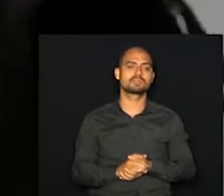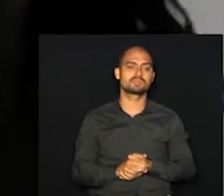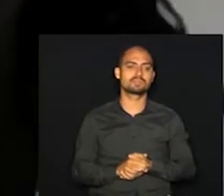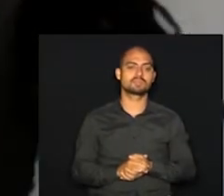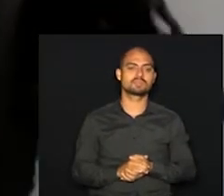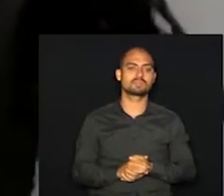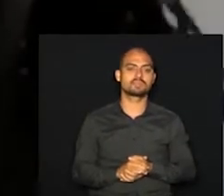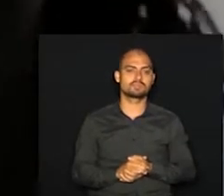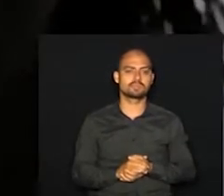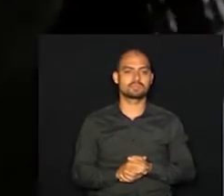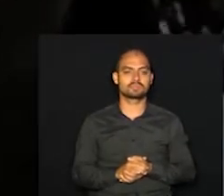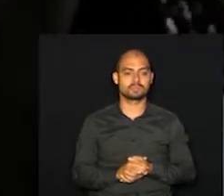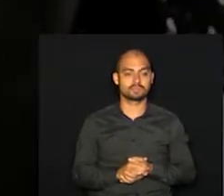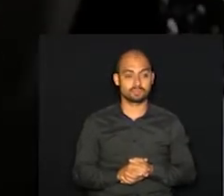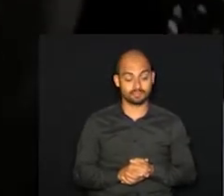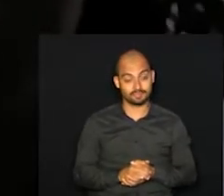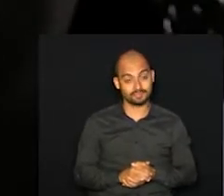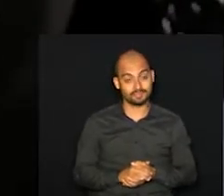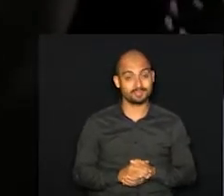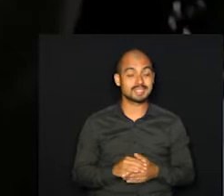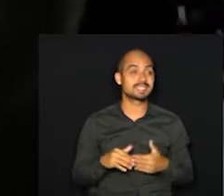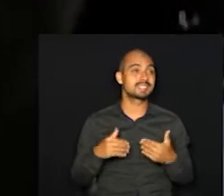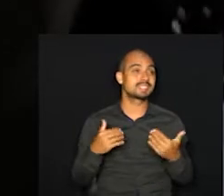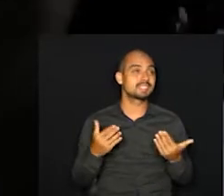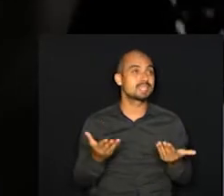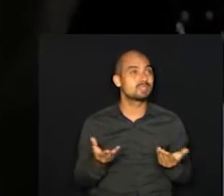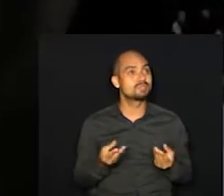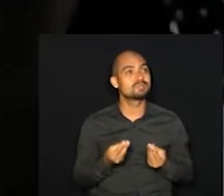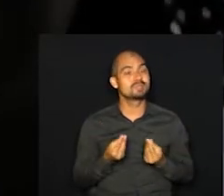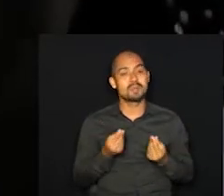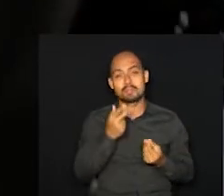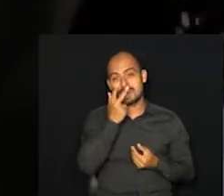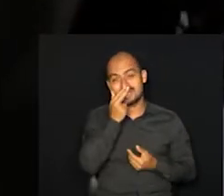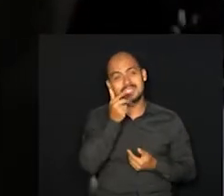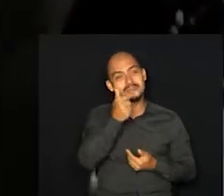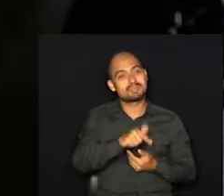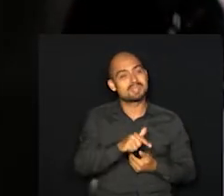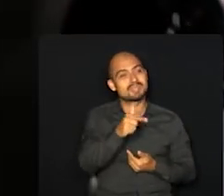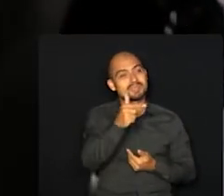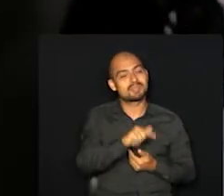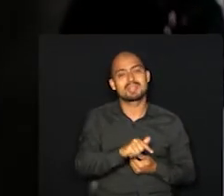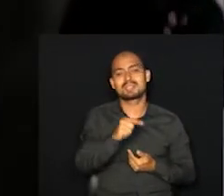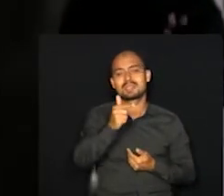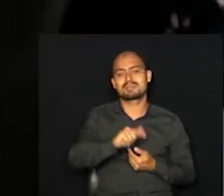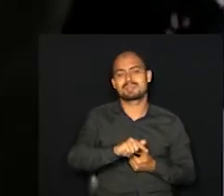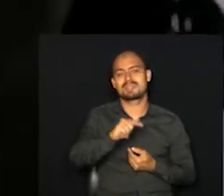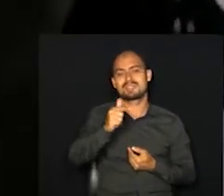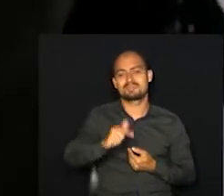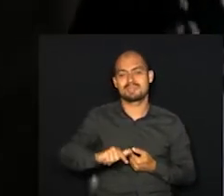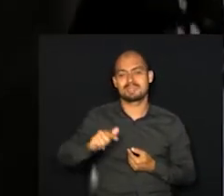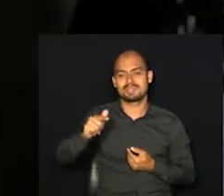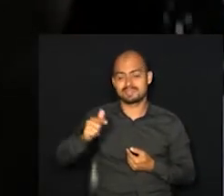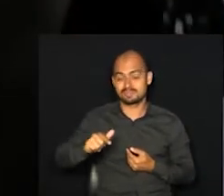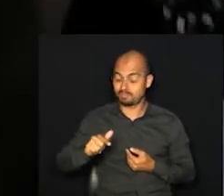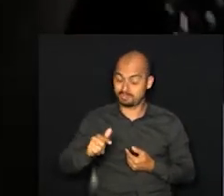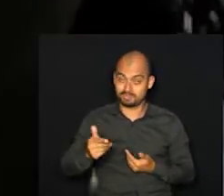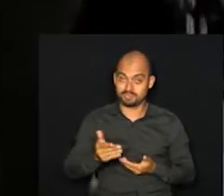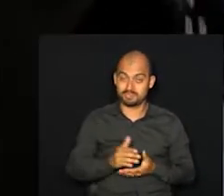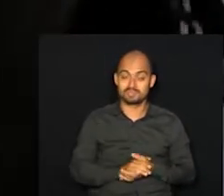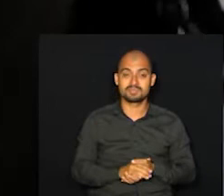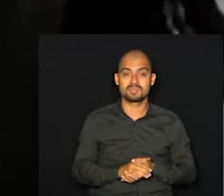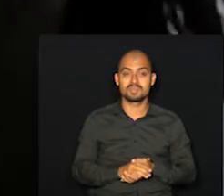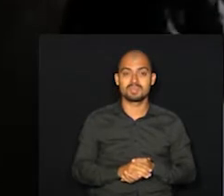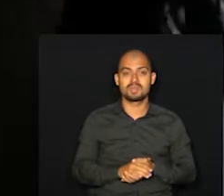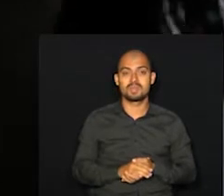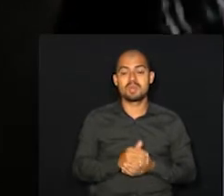Então, parece até uma coisa muito repetitiva, né? Porque é aquilo que você falou, né? Precisa saber como é que, por exemplo, a